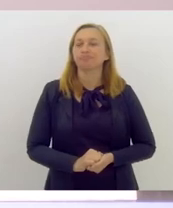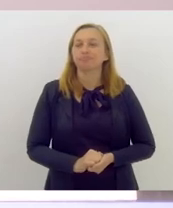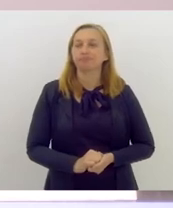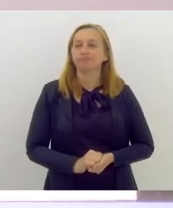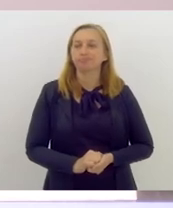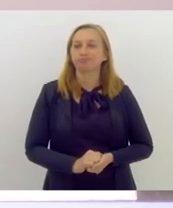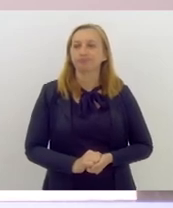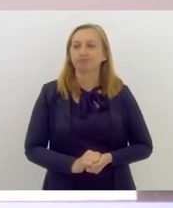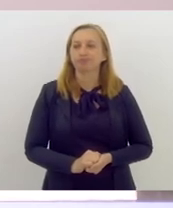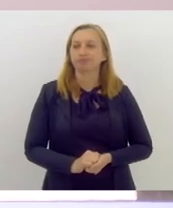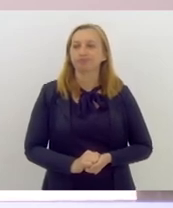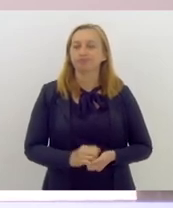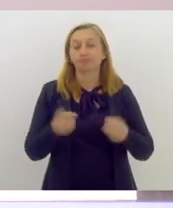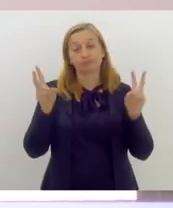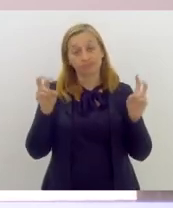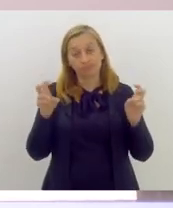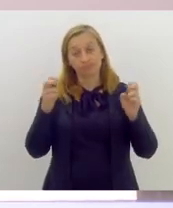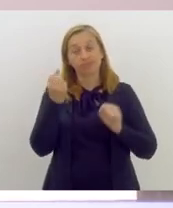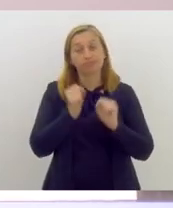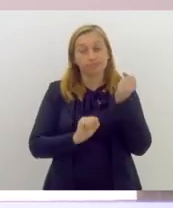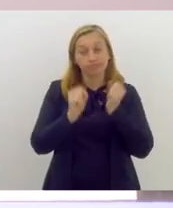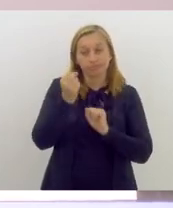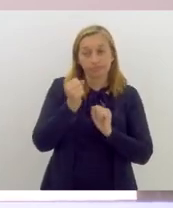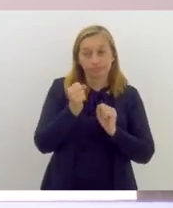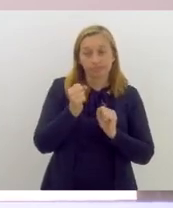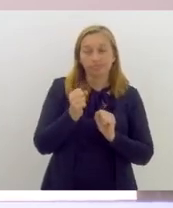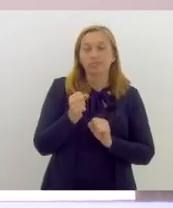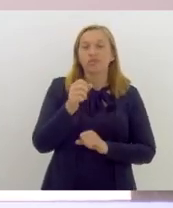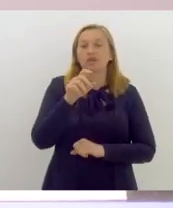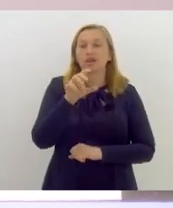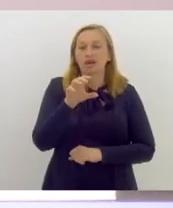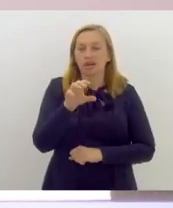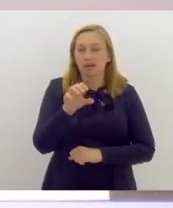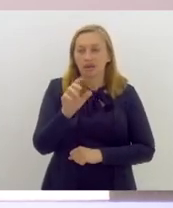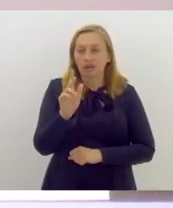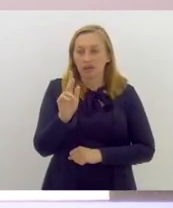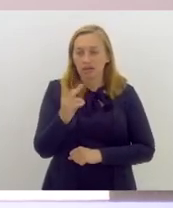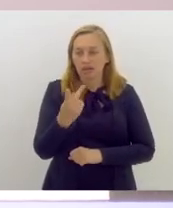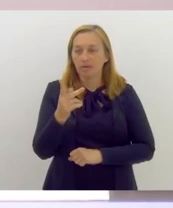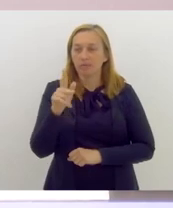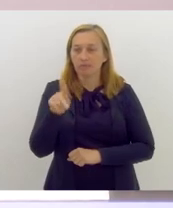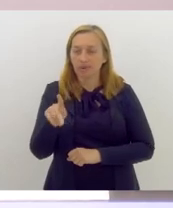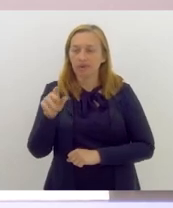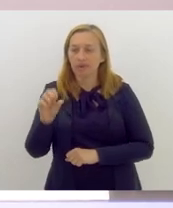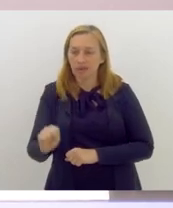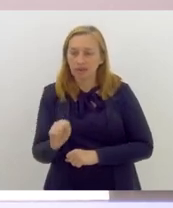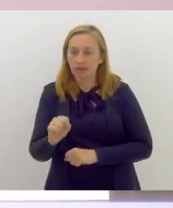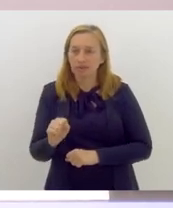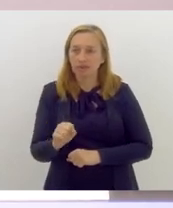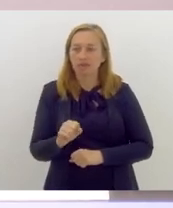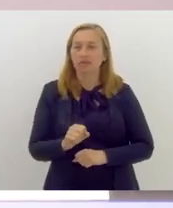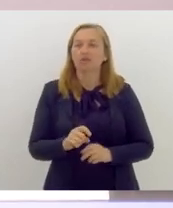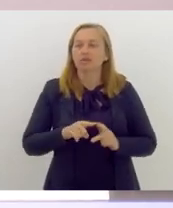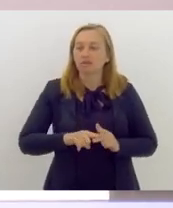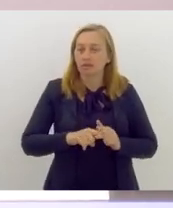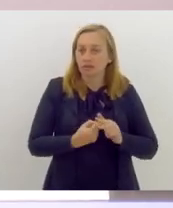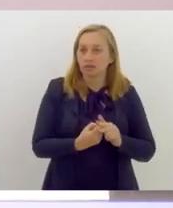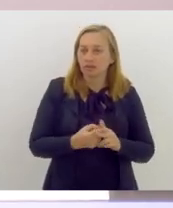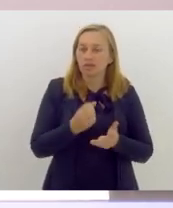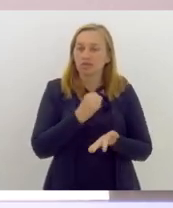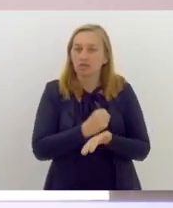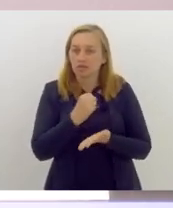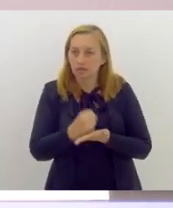esta situação da empresa HPS a exclusão de responsabilidade pode causar alteração no contrato